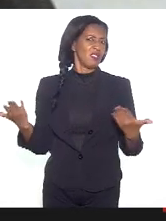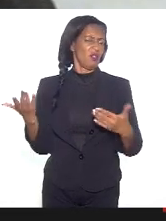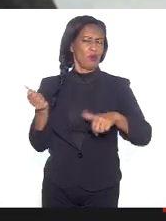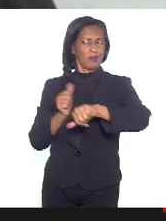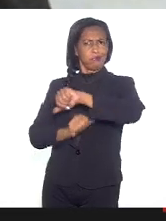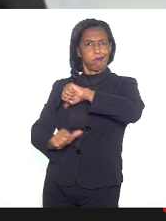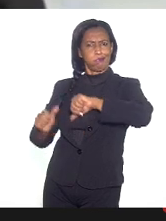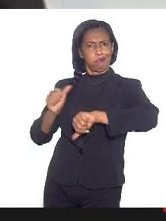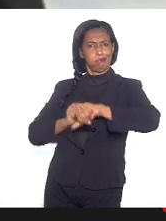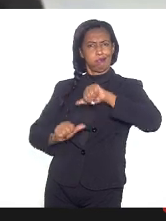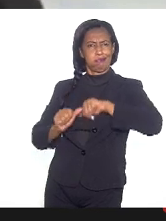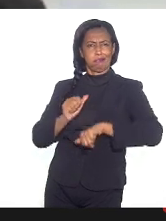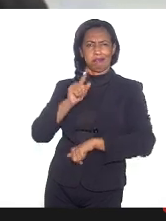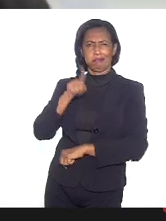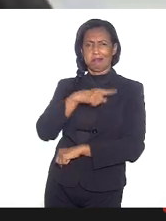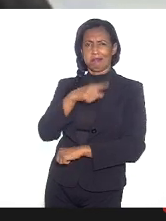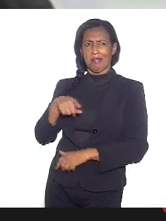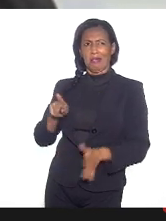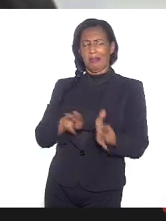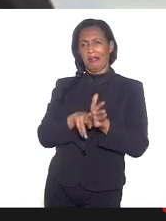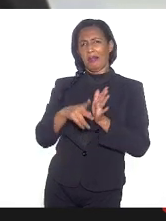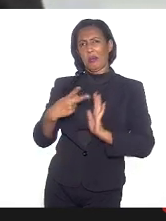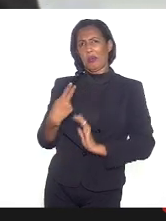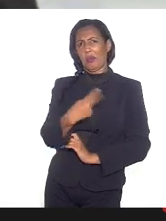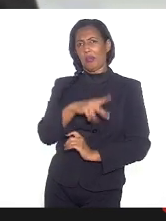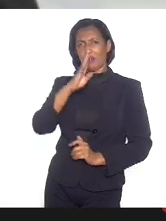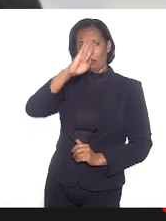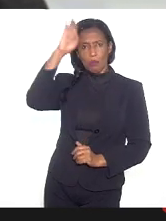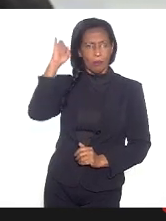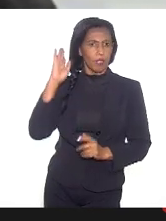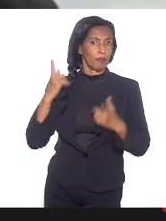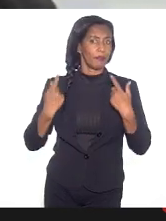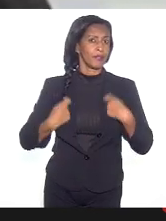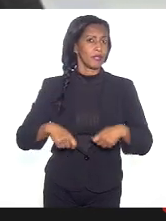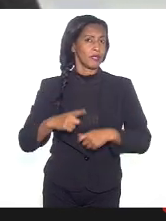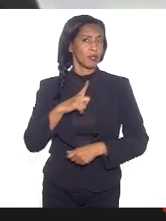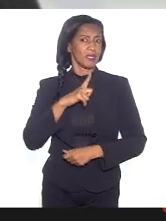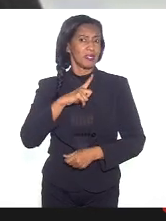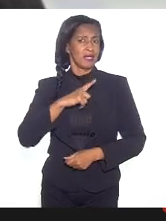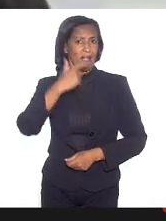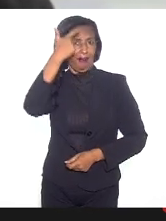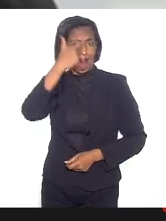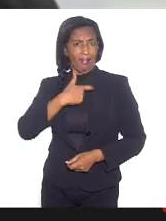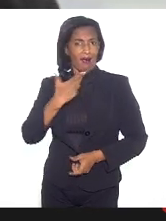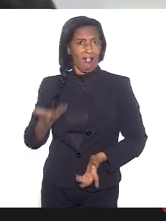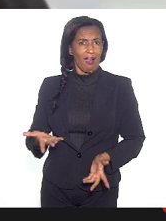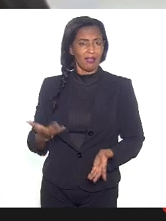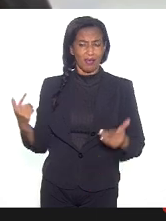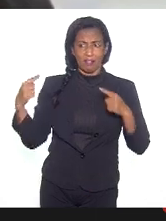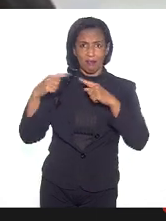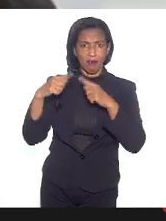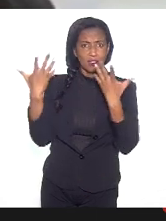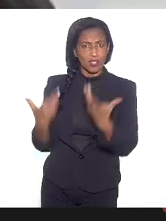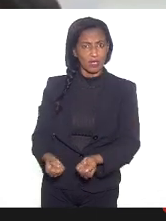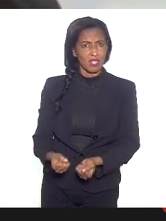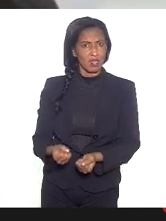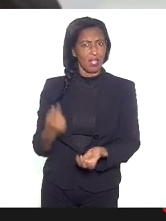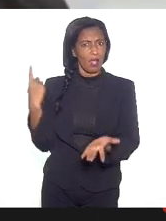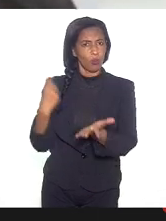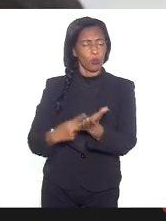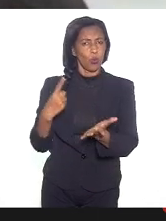são desfavoráveis ao Corpo de Bombeiro. É necessário que se tenha, no mínimo, caráter de cumprir o que foi acordado nessa casa e o que